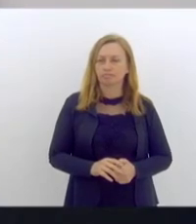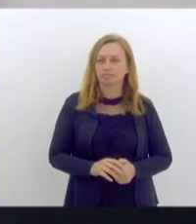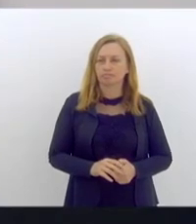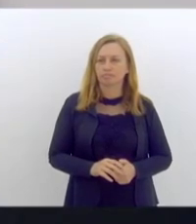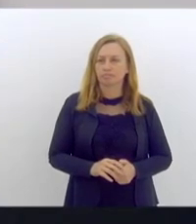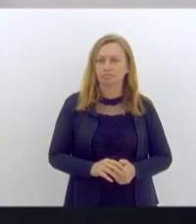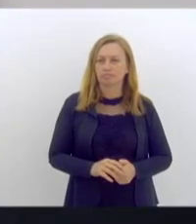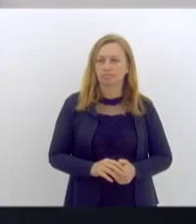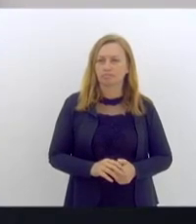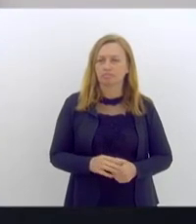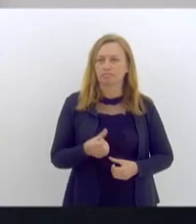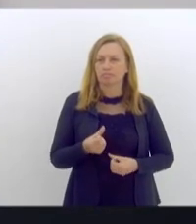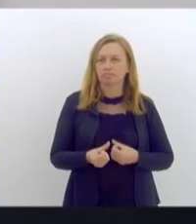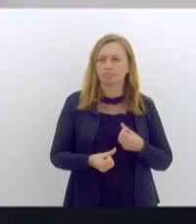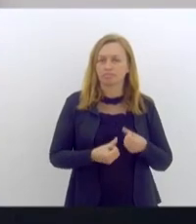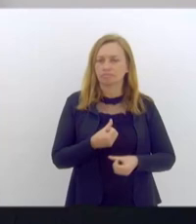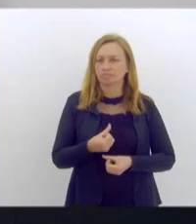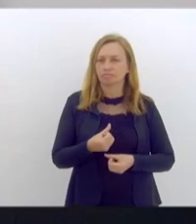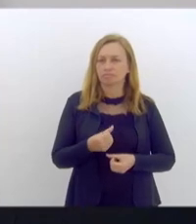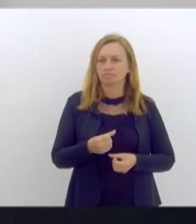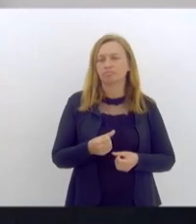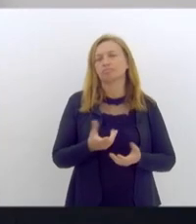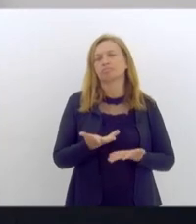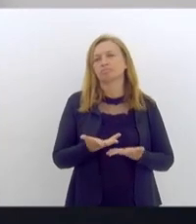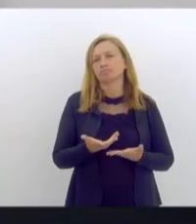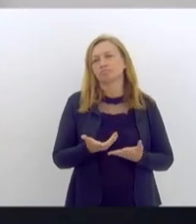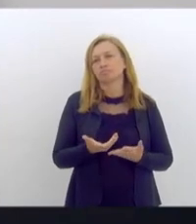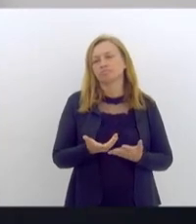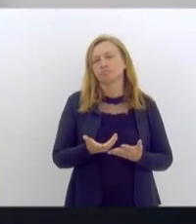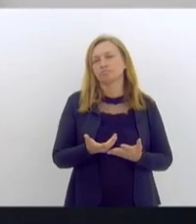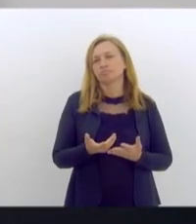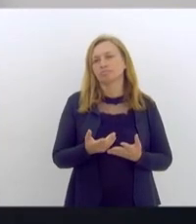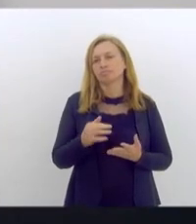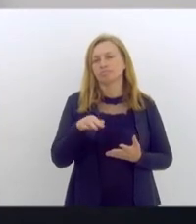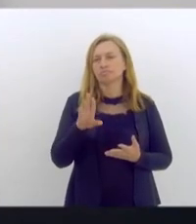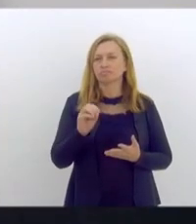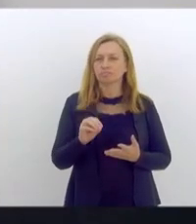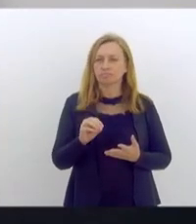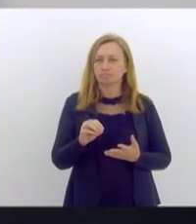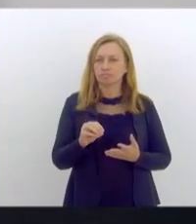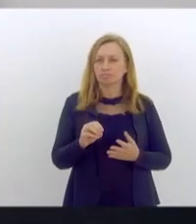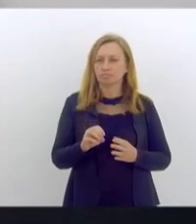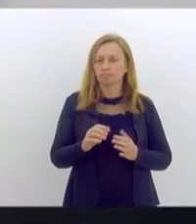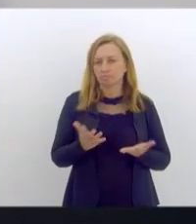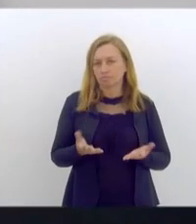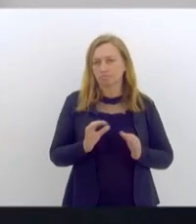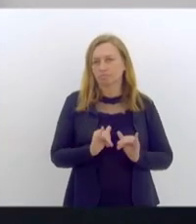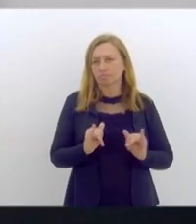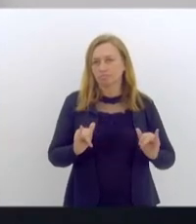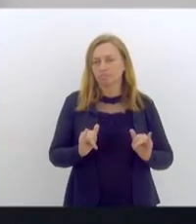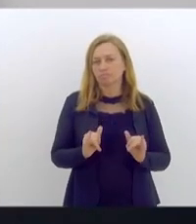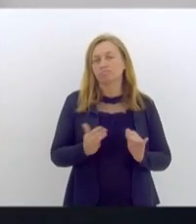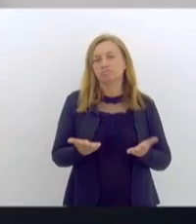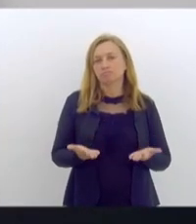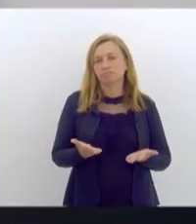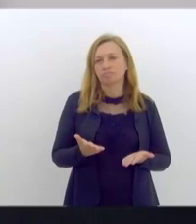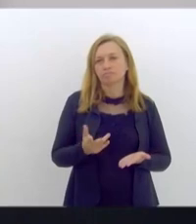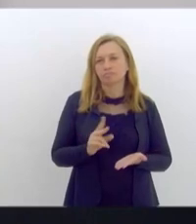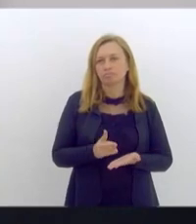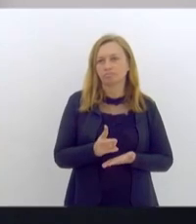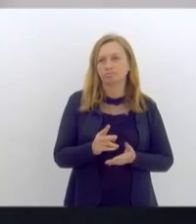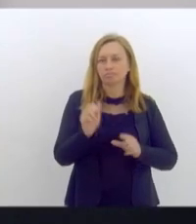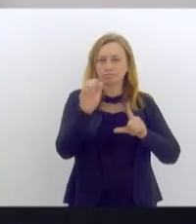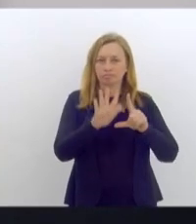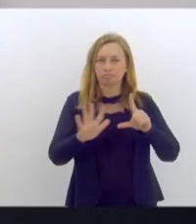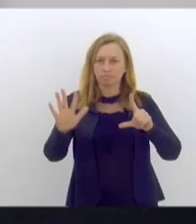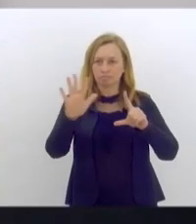Se daria a divulgação em bloco na imprensa oficial e de maneira Permanente no Portal